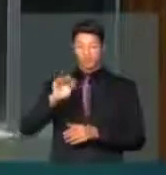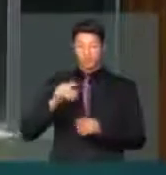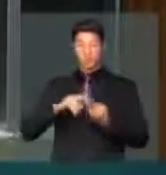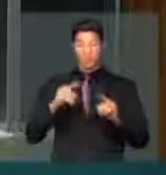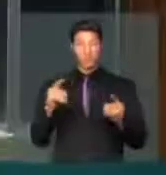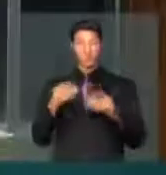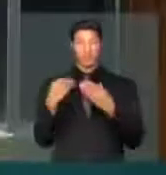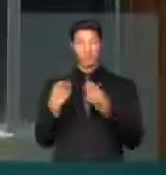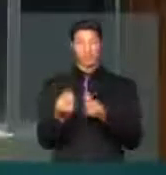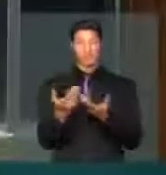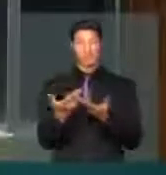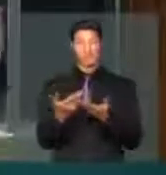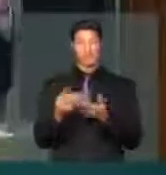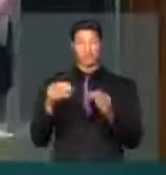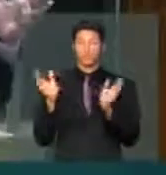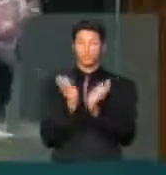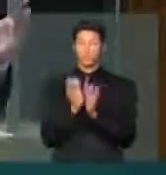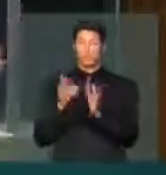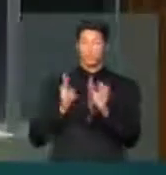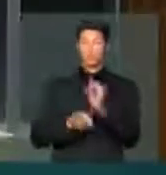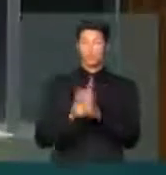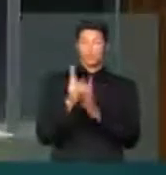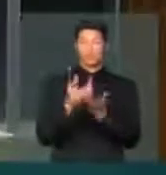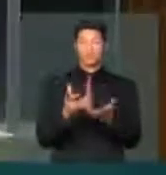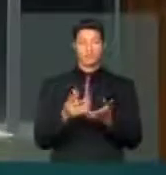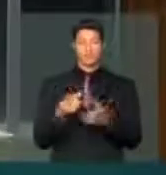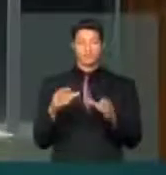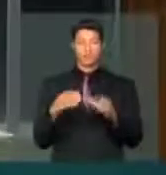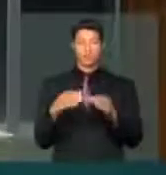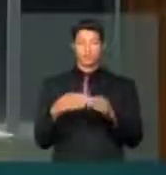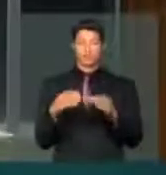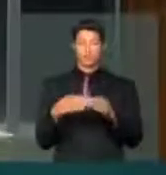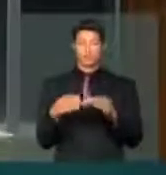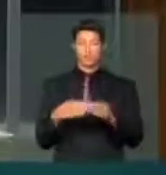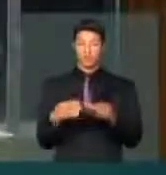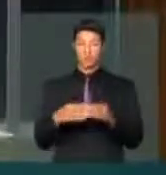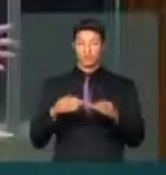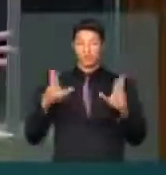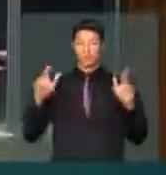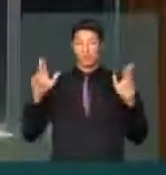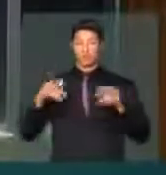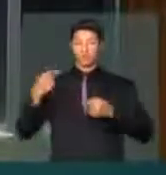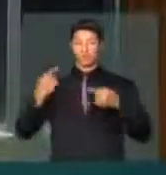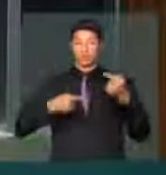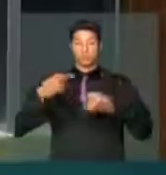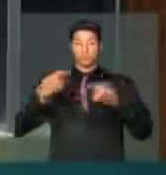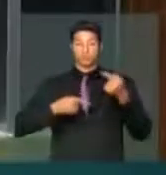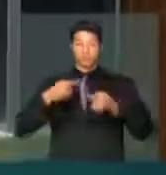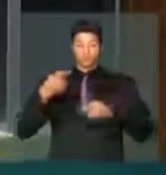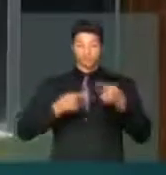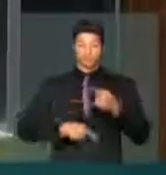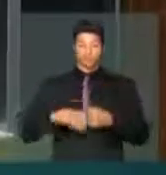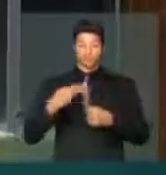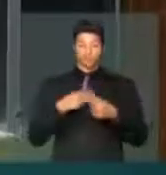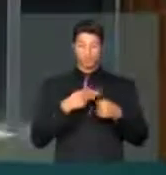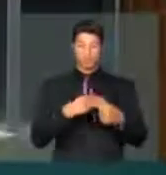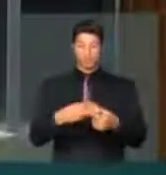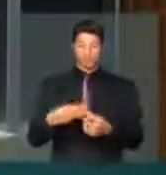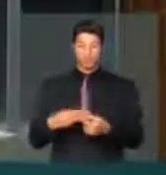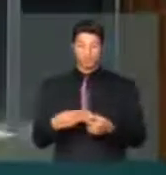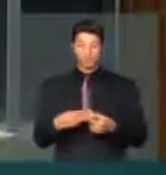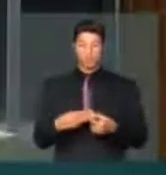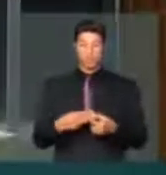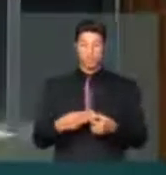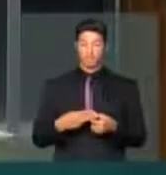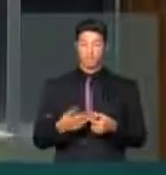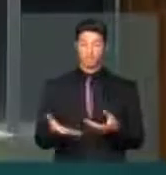como membro permanente da Comissão de Assuntos Políticos, Municípios